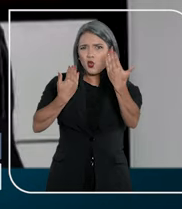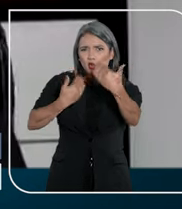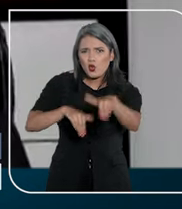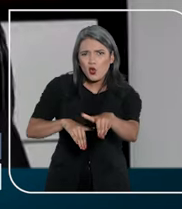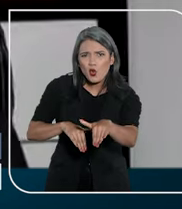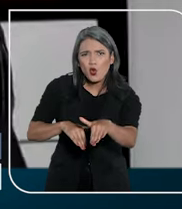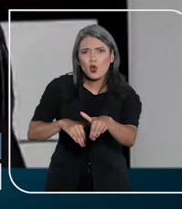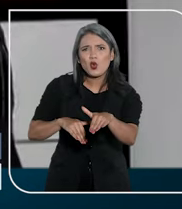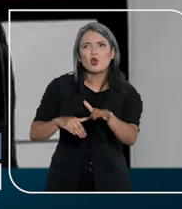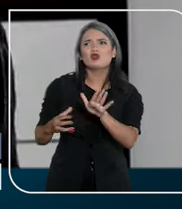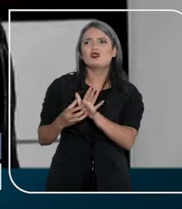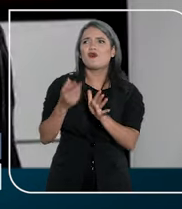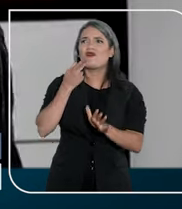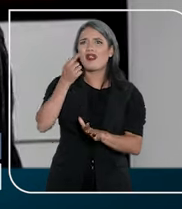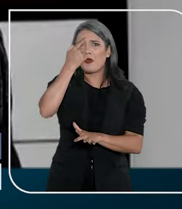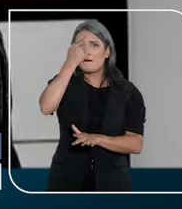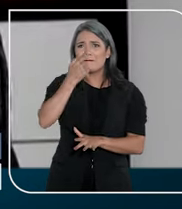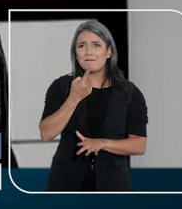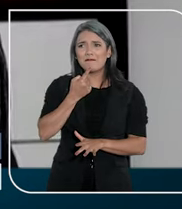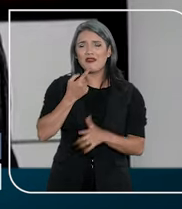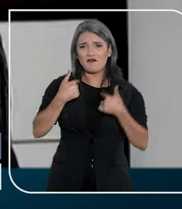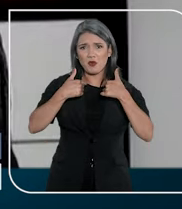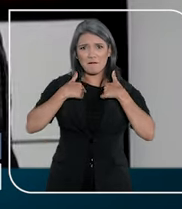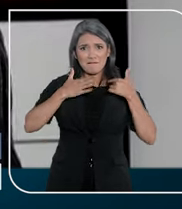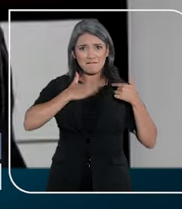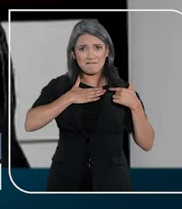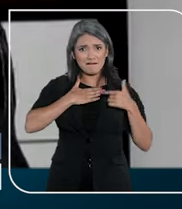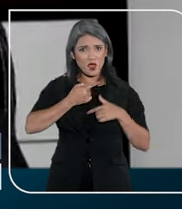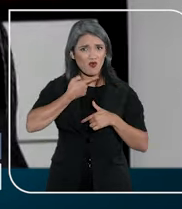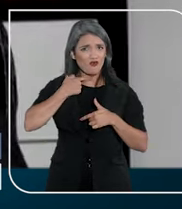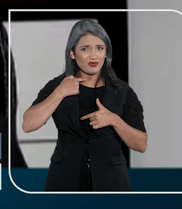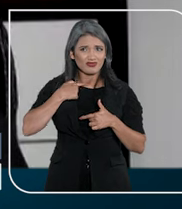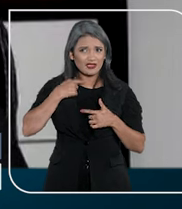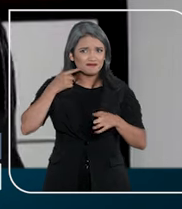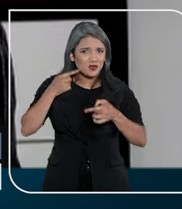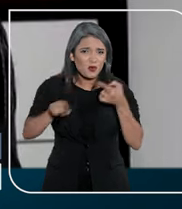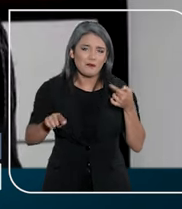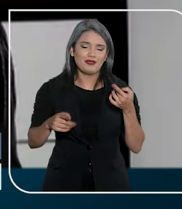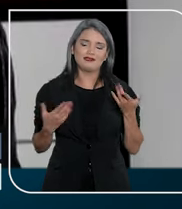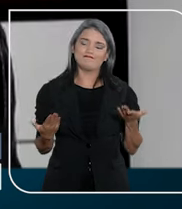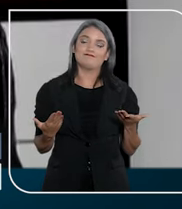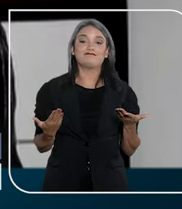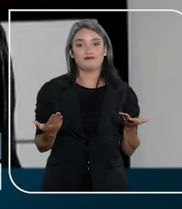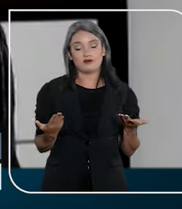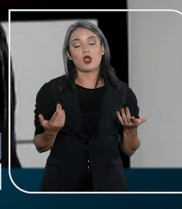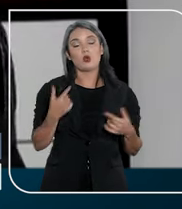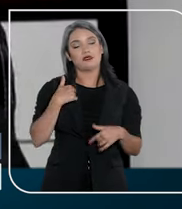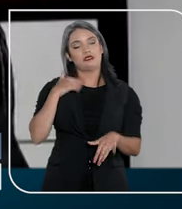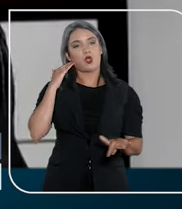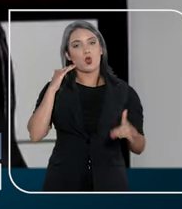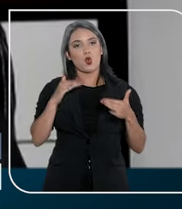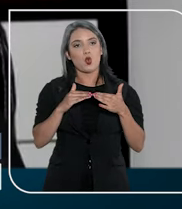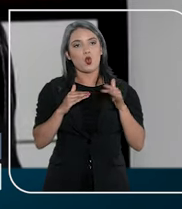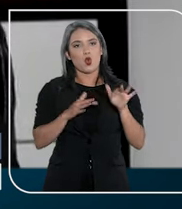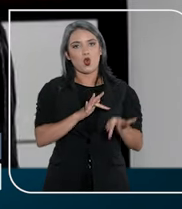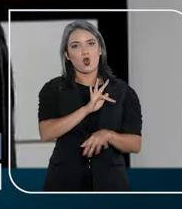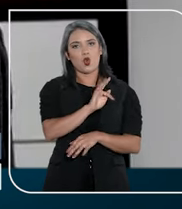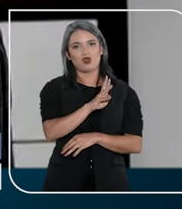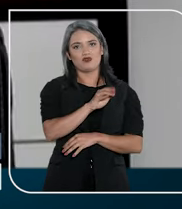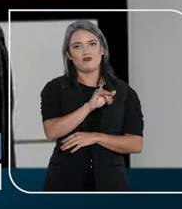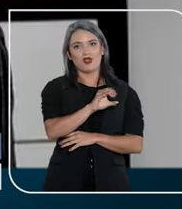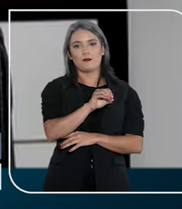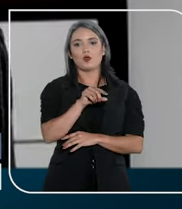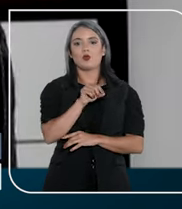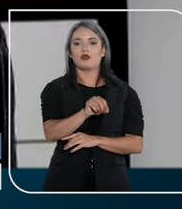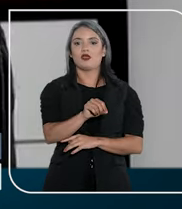indivíduo porque ele não se adequa ao perfil que eu quero. Então eu sou muito mais favorável, aqui eu me junto ao professor Fábio, em retirar